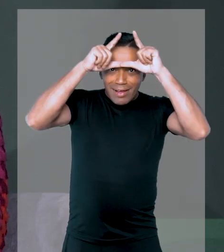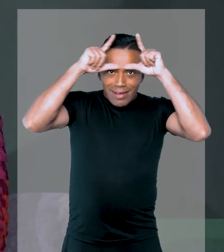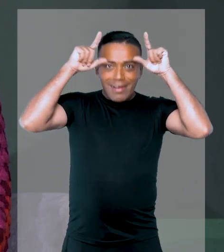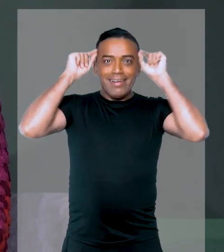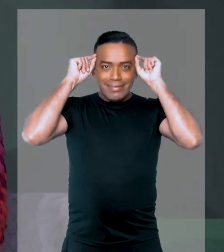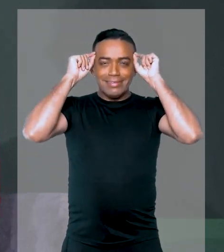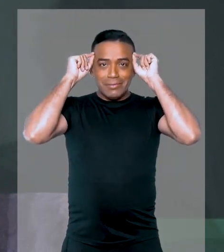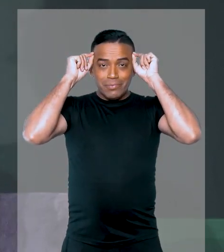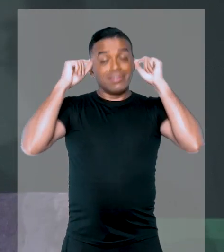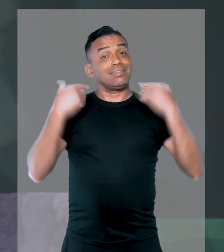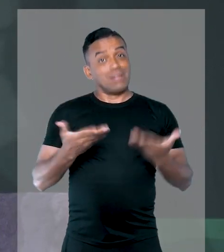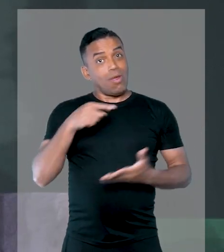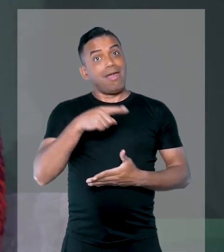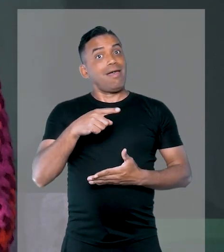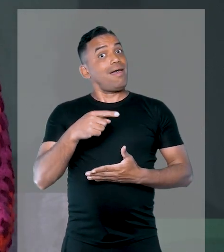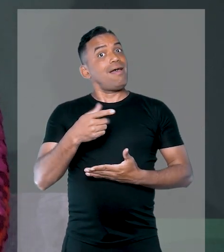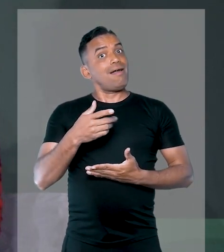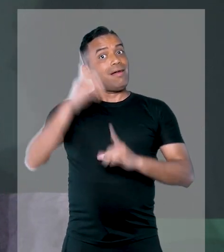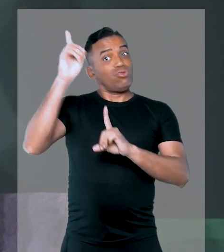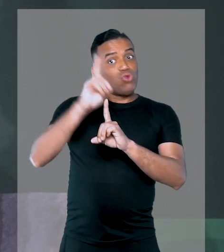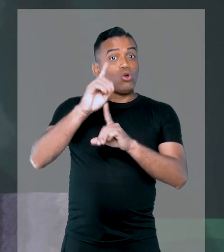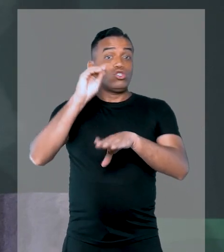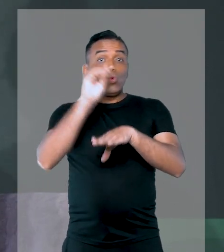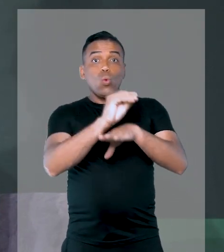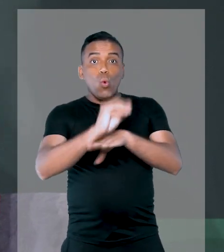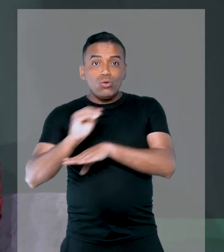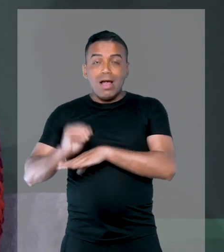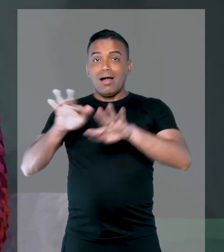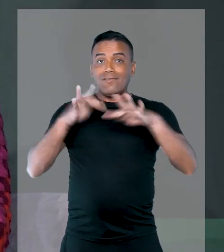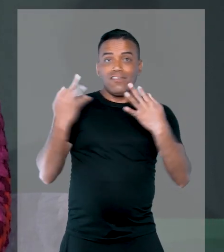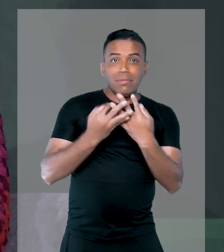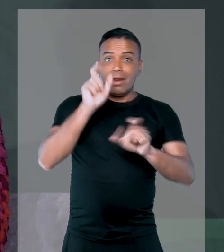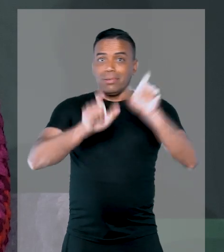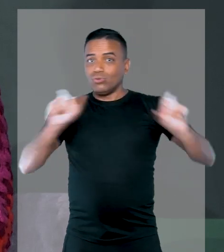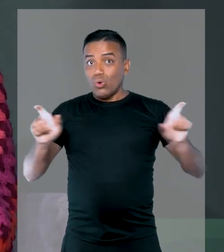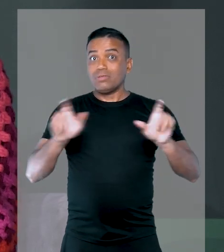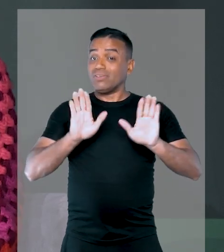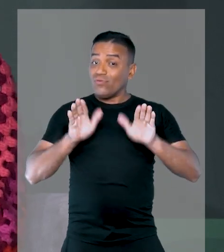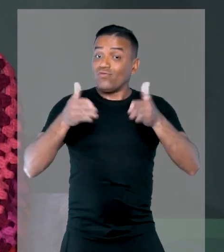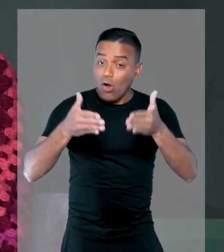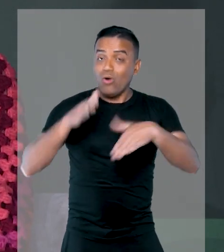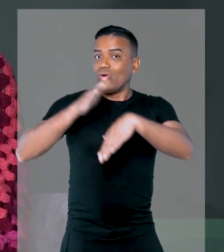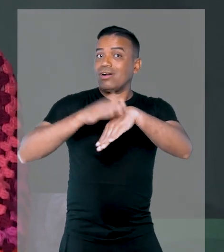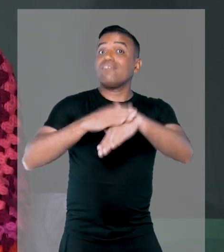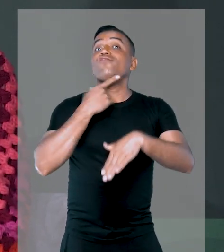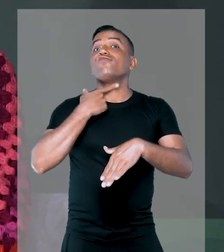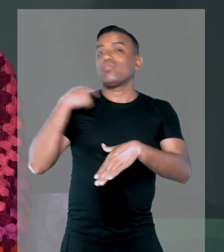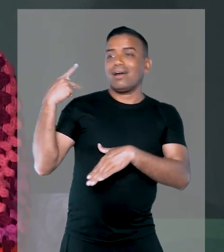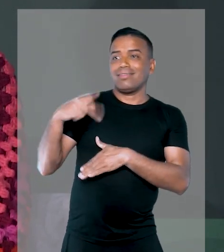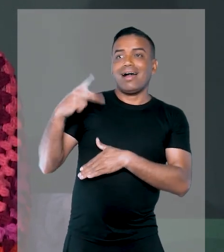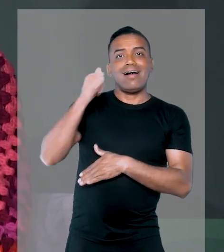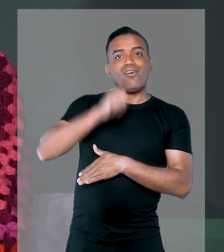e cuidou desses familiares. Então tem toda essa trajetória da minha avó, só que o foco é justamente nesse desejo da minha avó